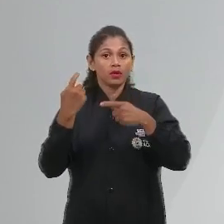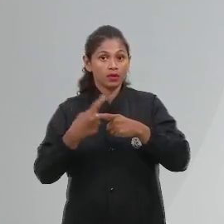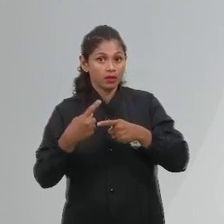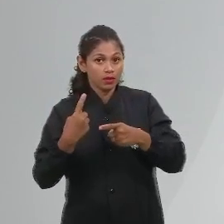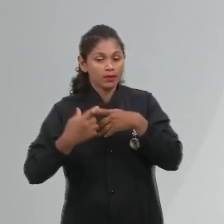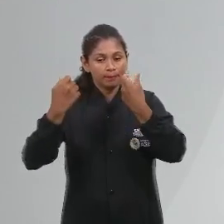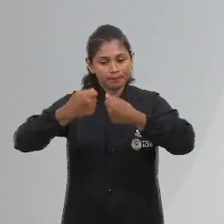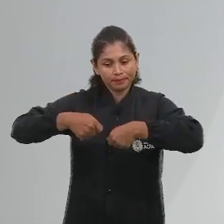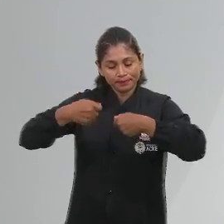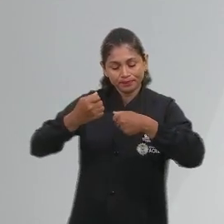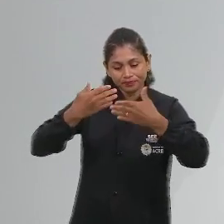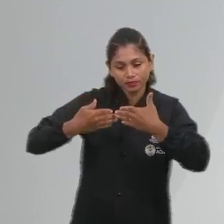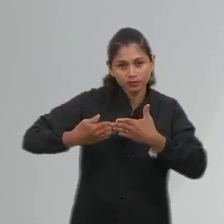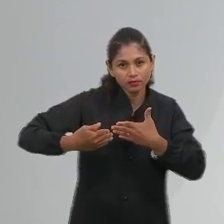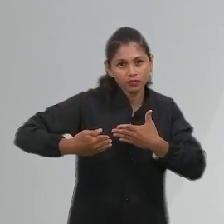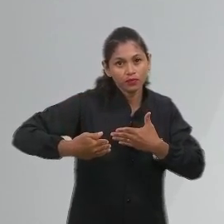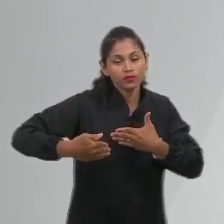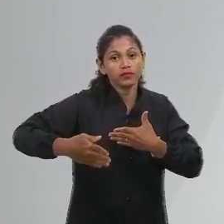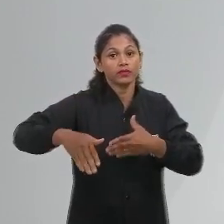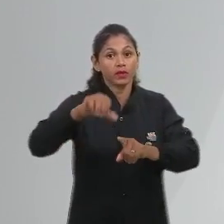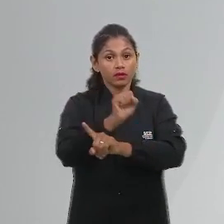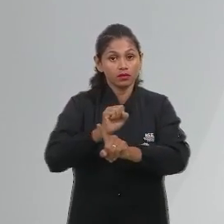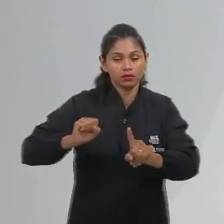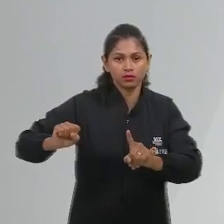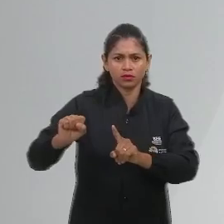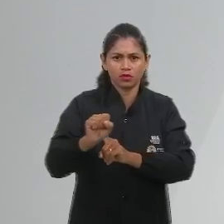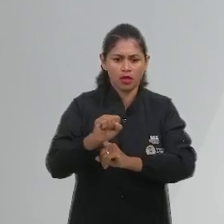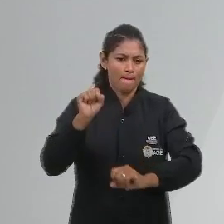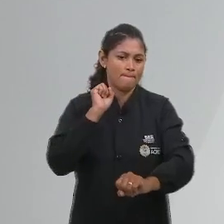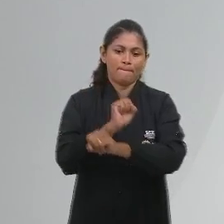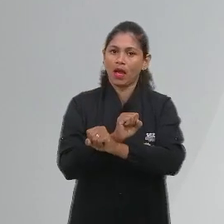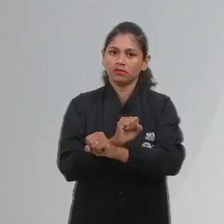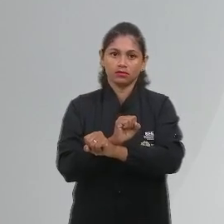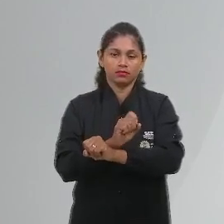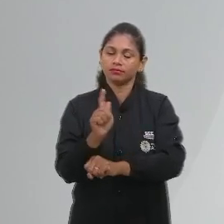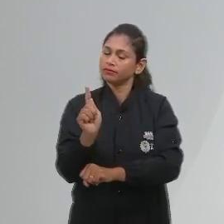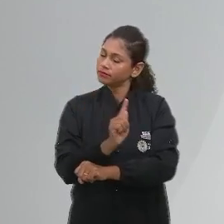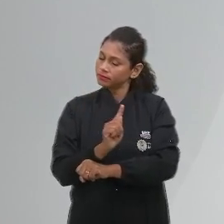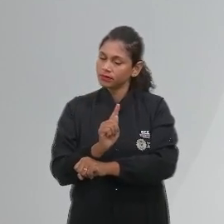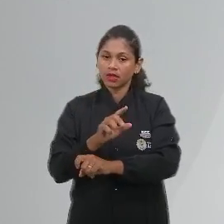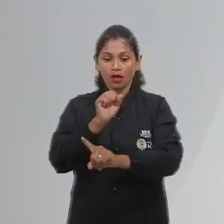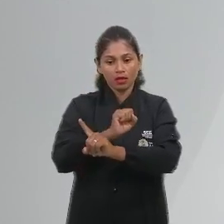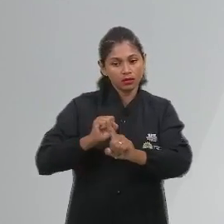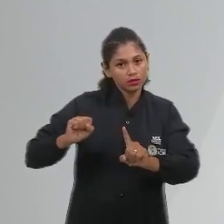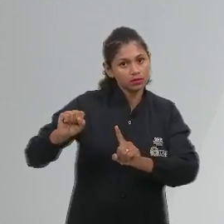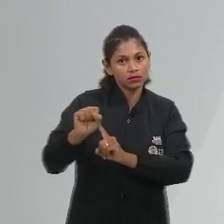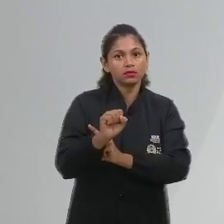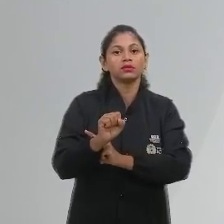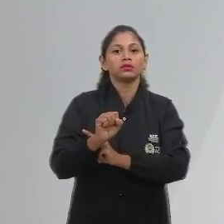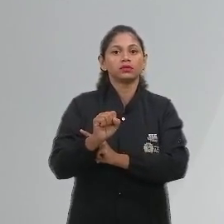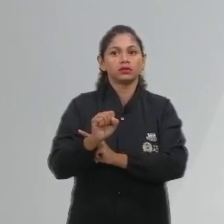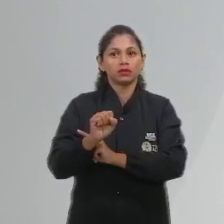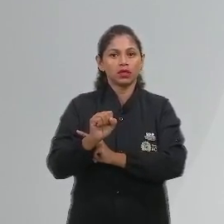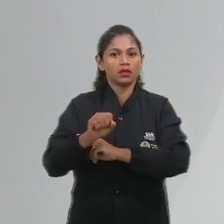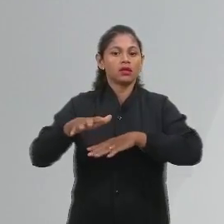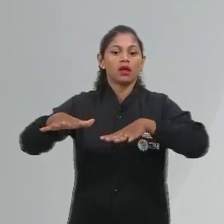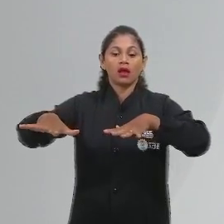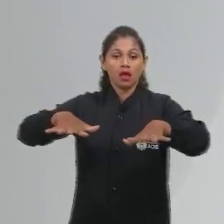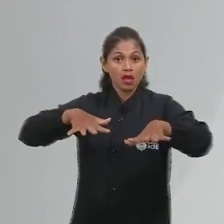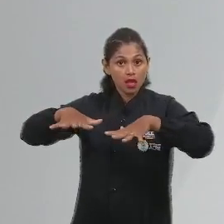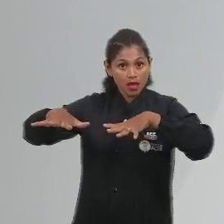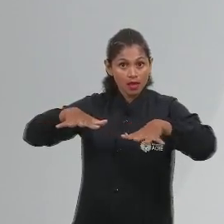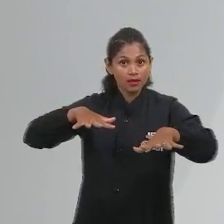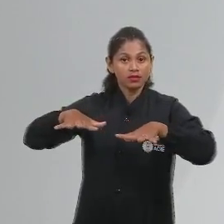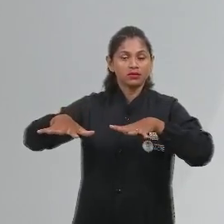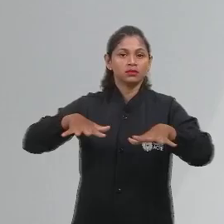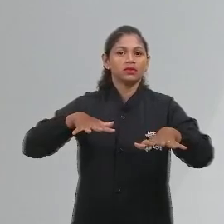da premissa que a sociedade ela não é estática, a sociedade ela não é dinâmica, e você, cara aluno, já